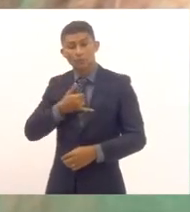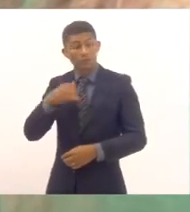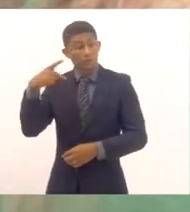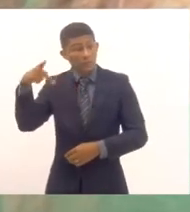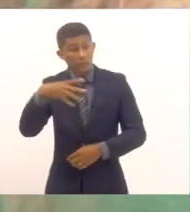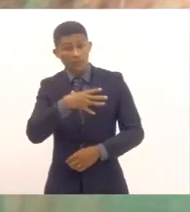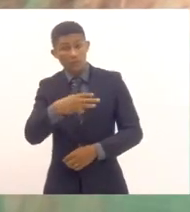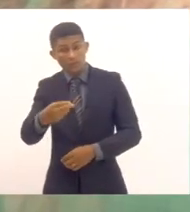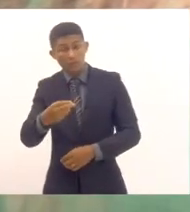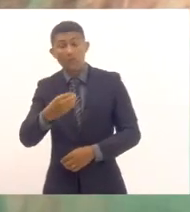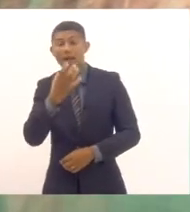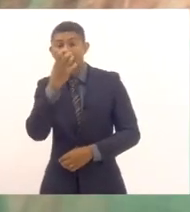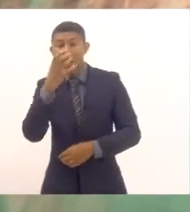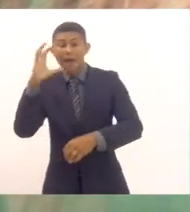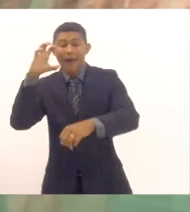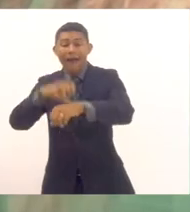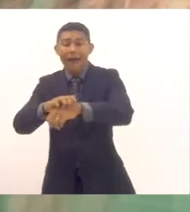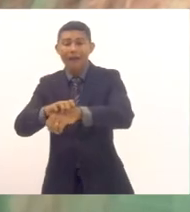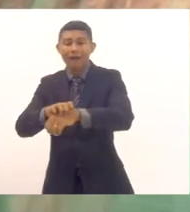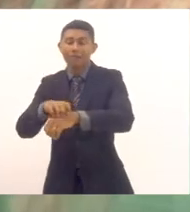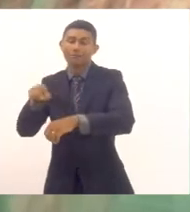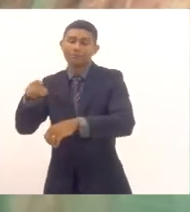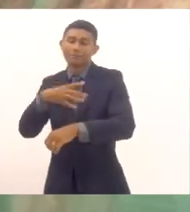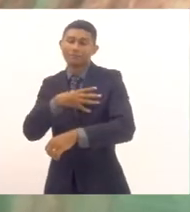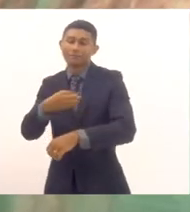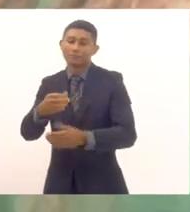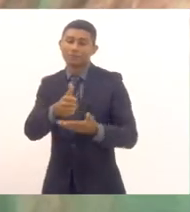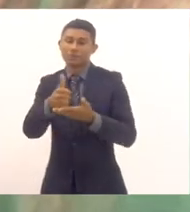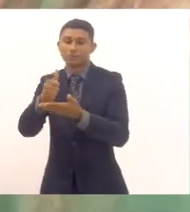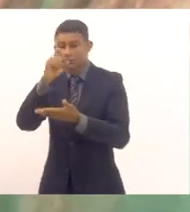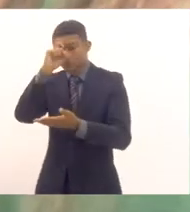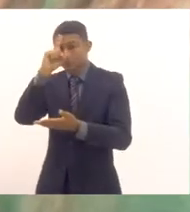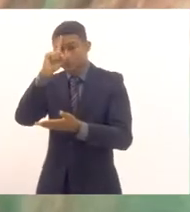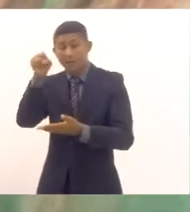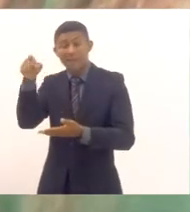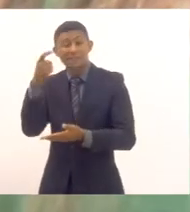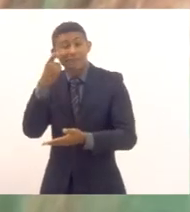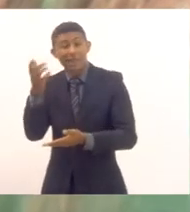com a filha no hospital mas vou fazer de tudo para chegar a tempo